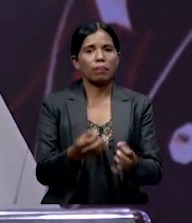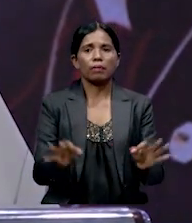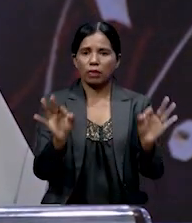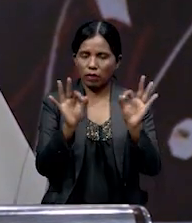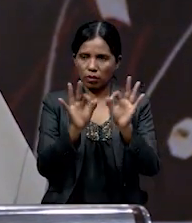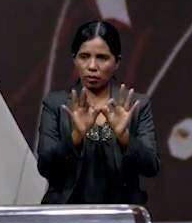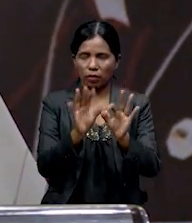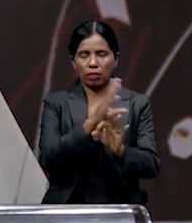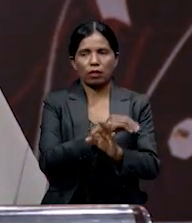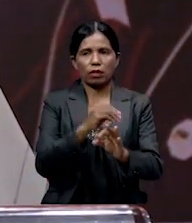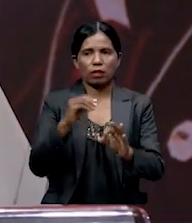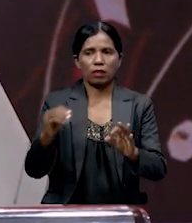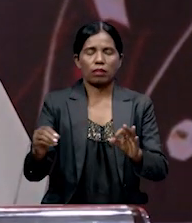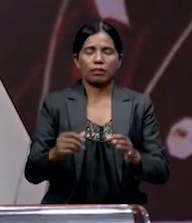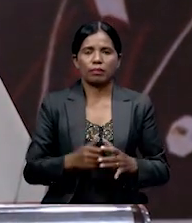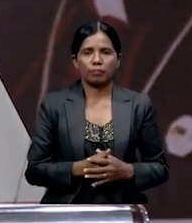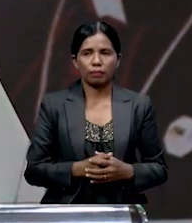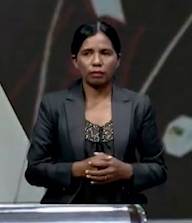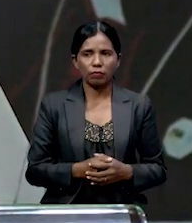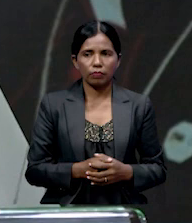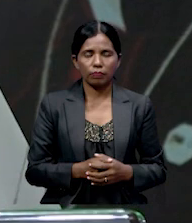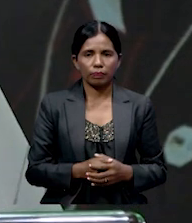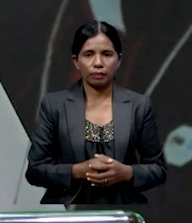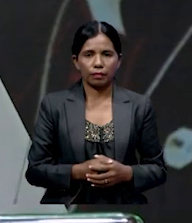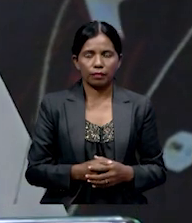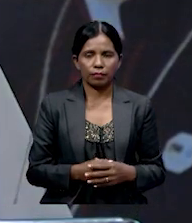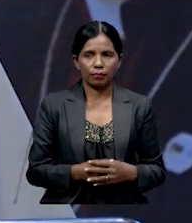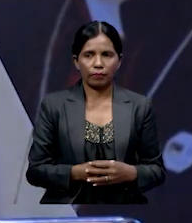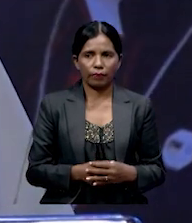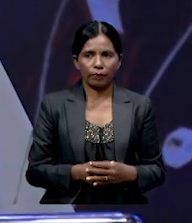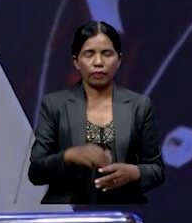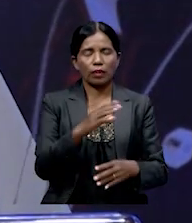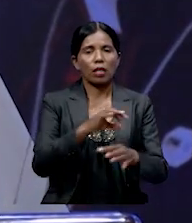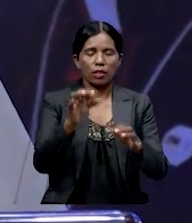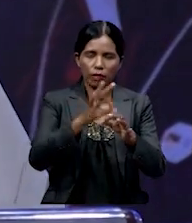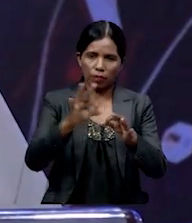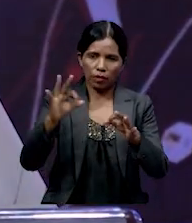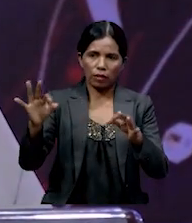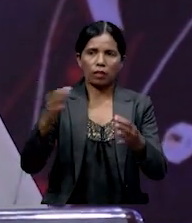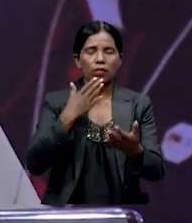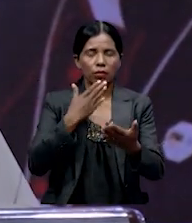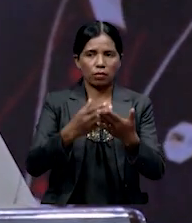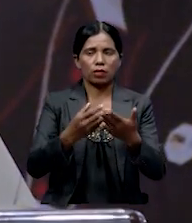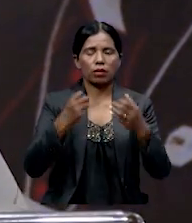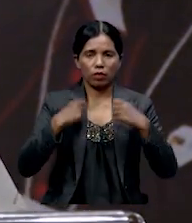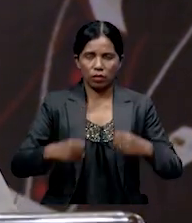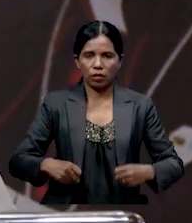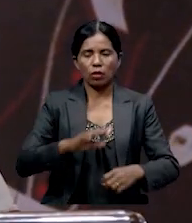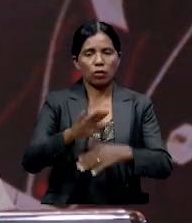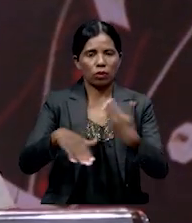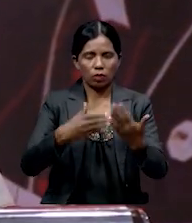é viver como irmãos e como irmãs. Com este espírito, saúdo todos os